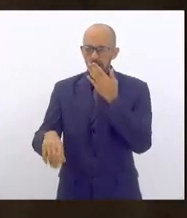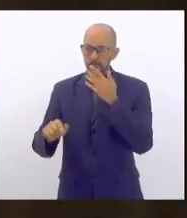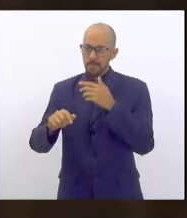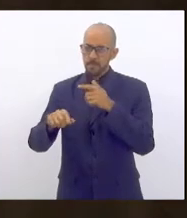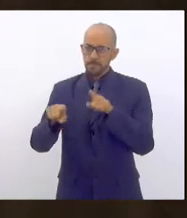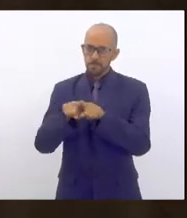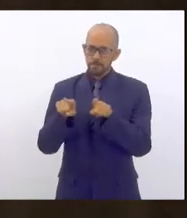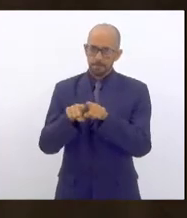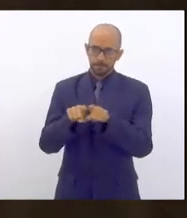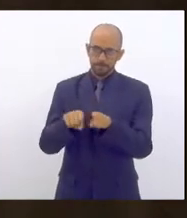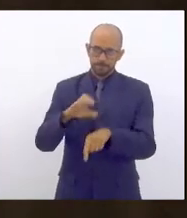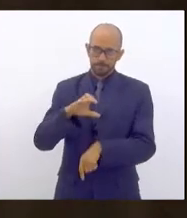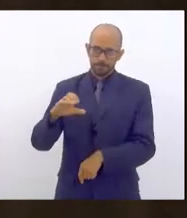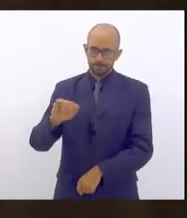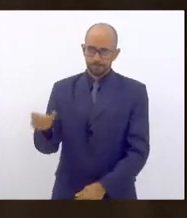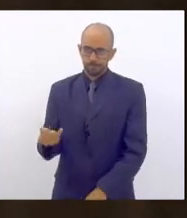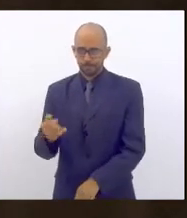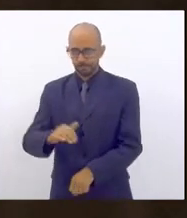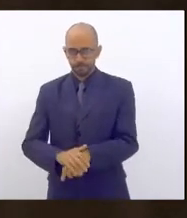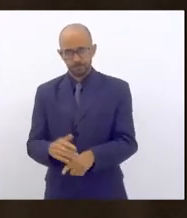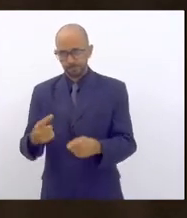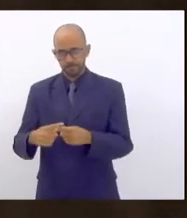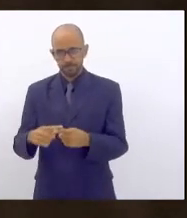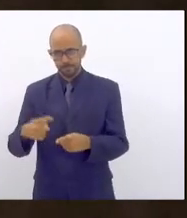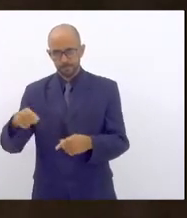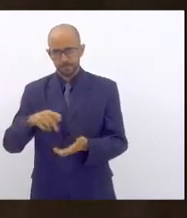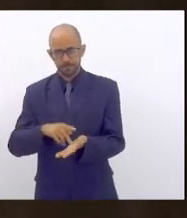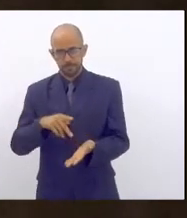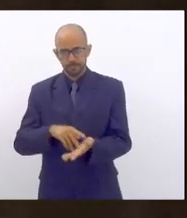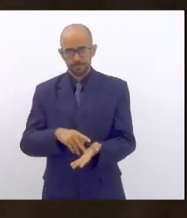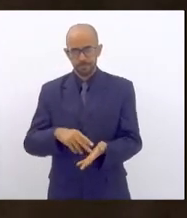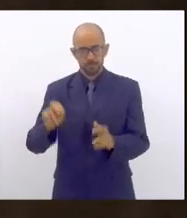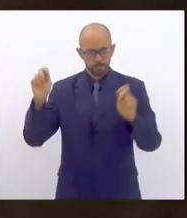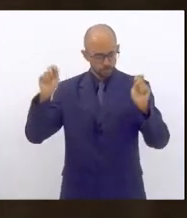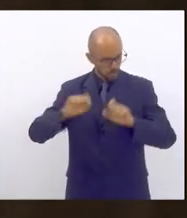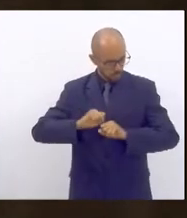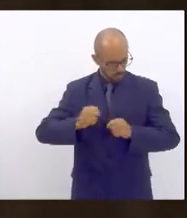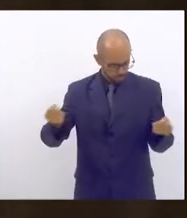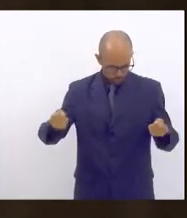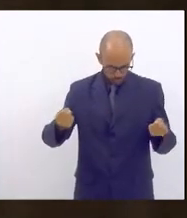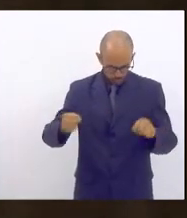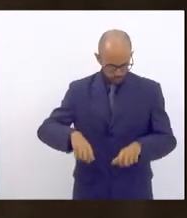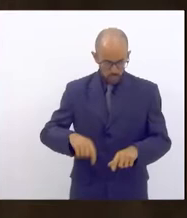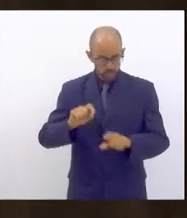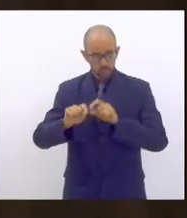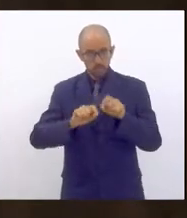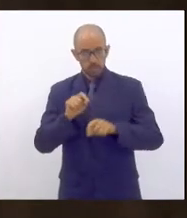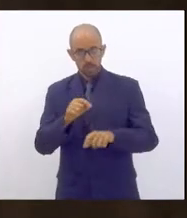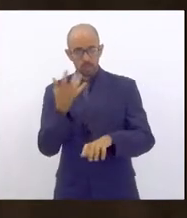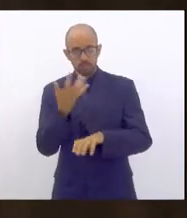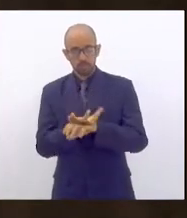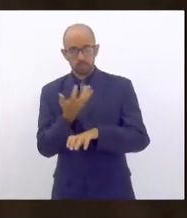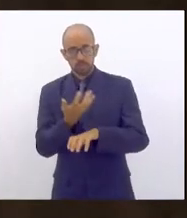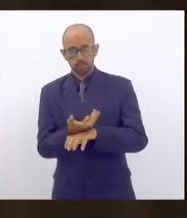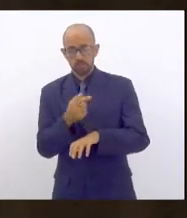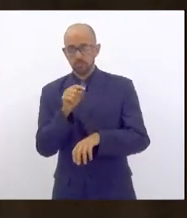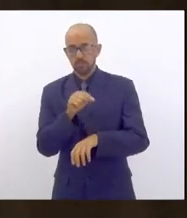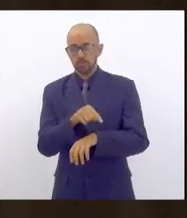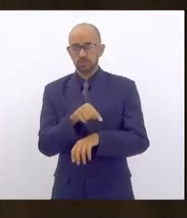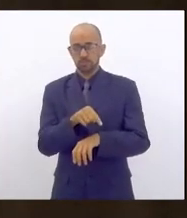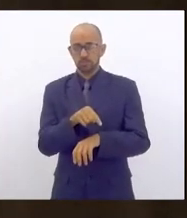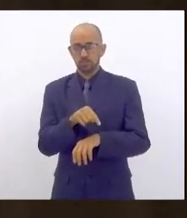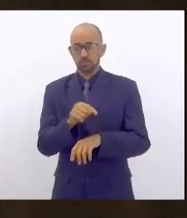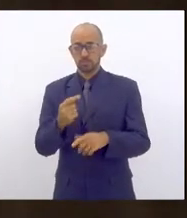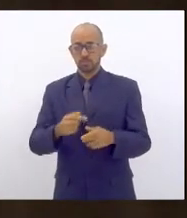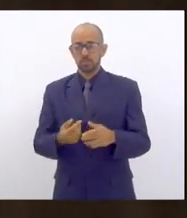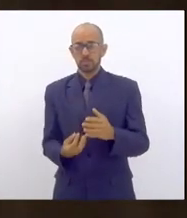do mesmo teor da CCJ, porque realmente não é possível que uma matéria dessa complexidade, que